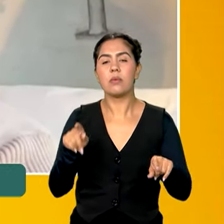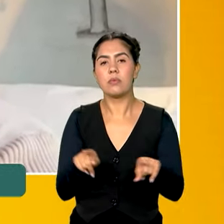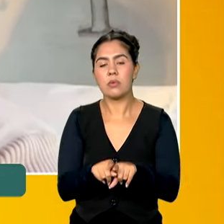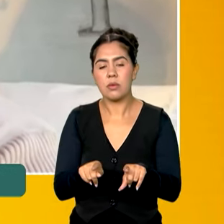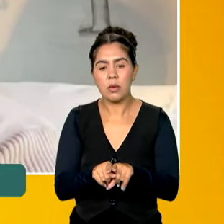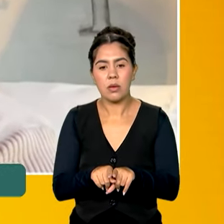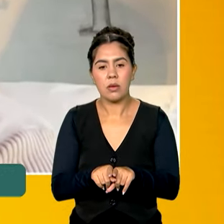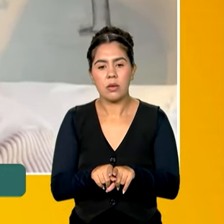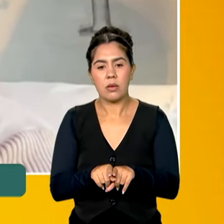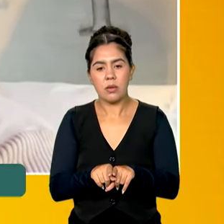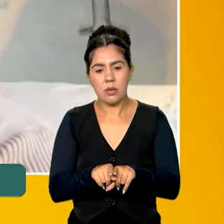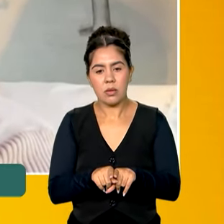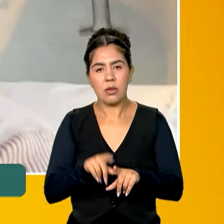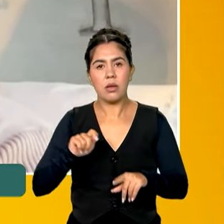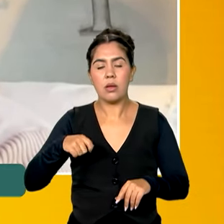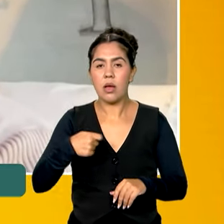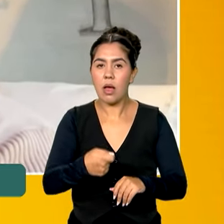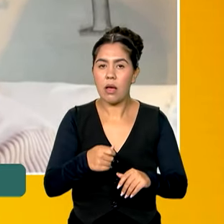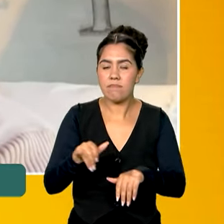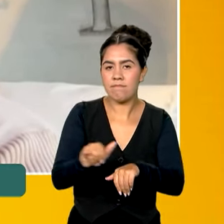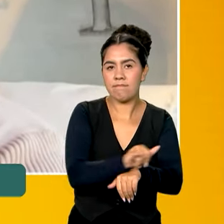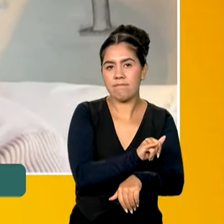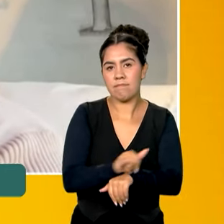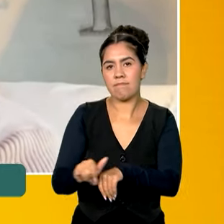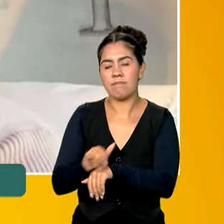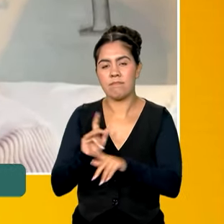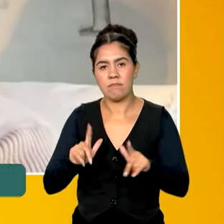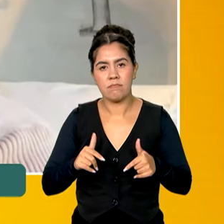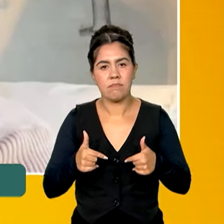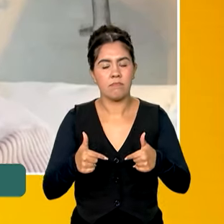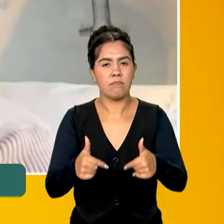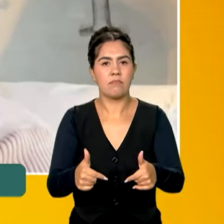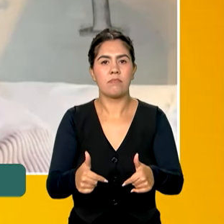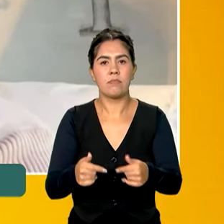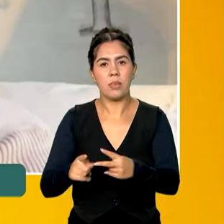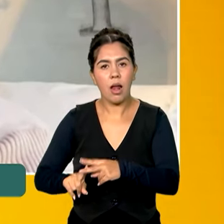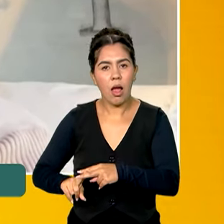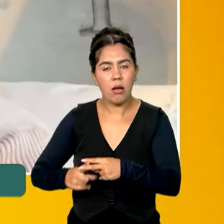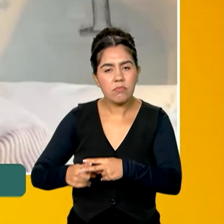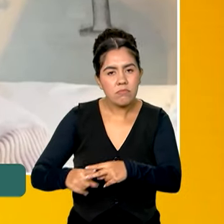de inclusive, ser uma ação estratégica, essa recuperação